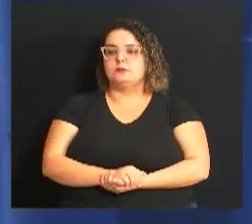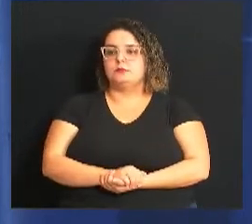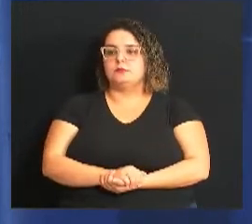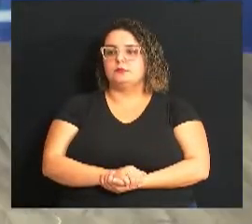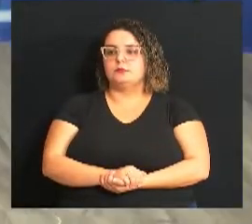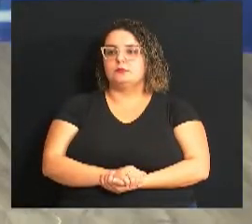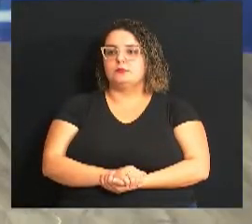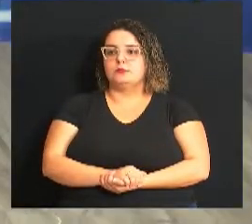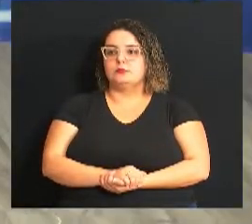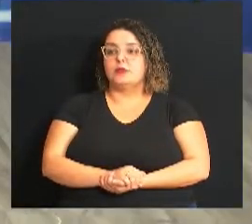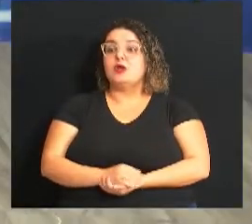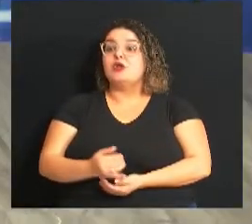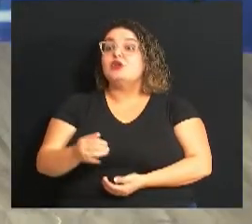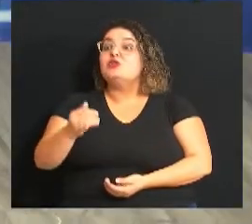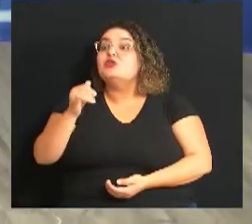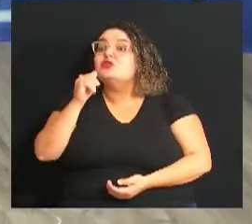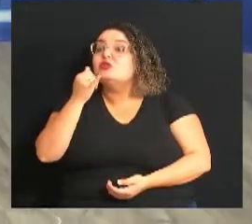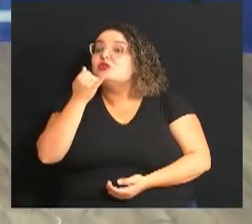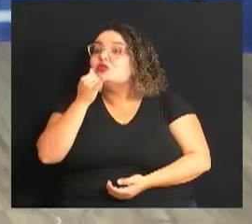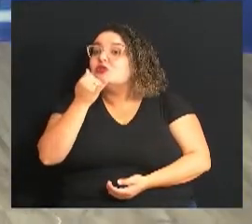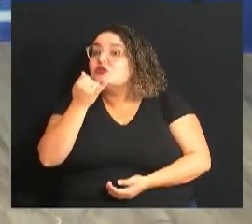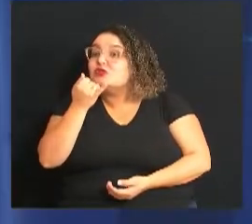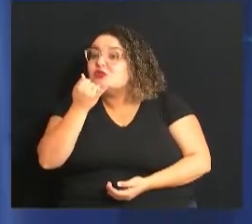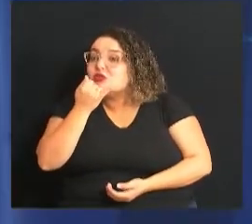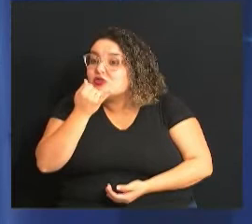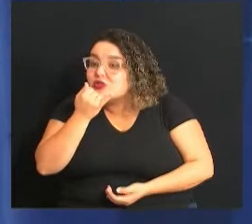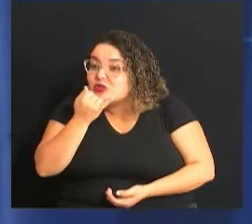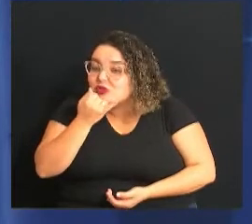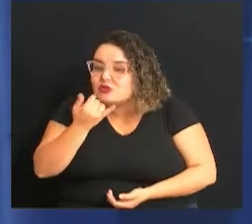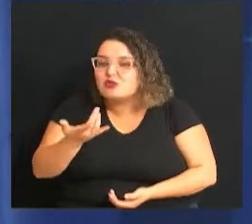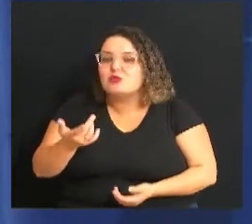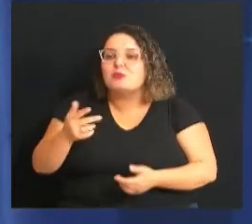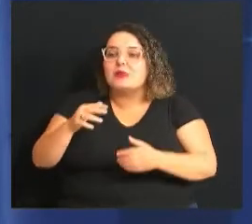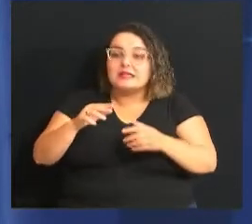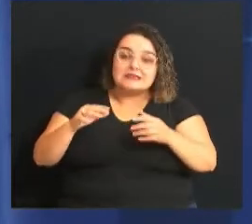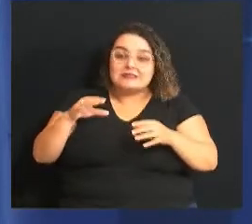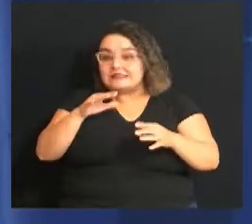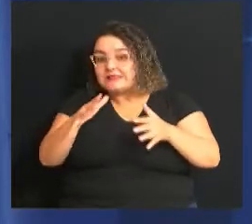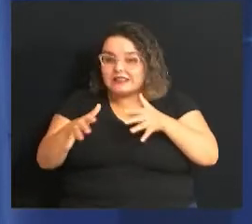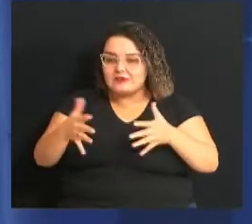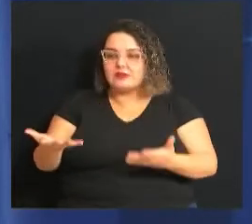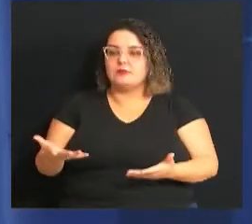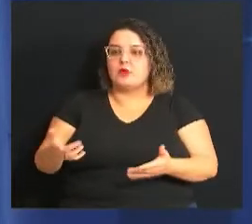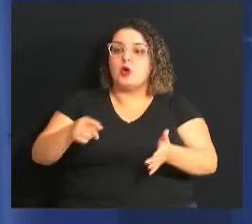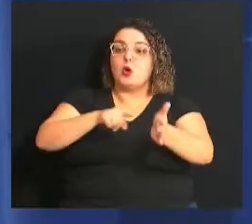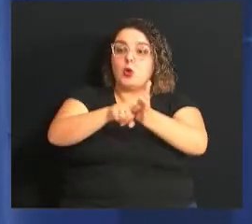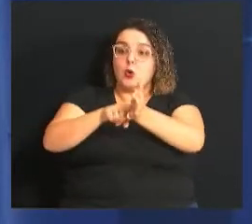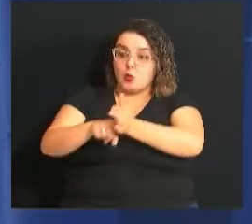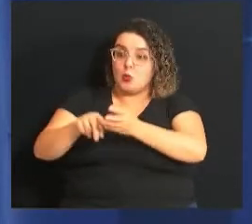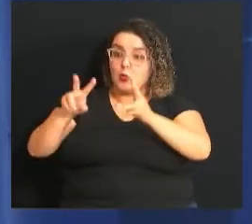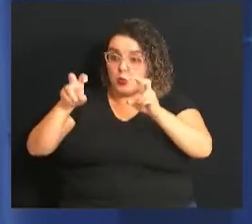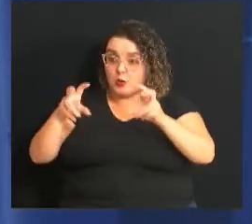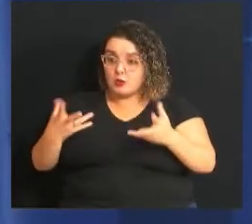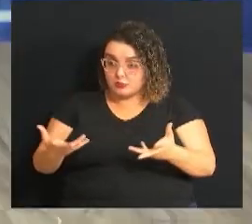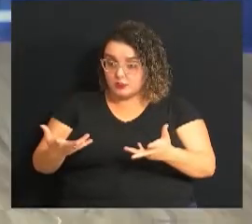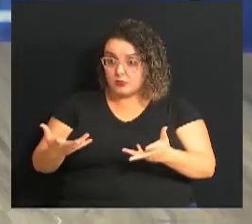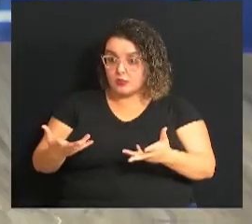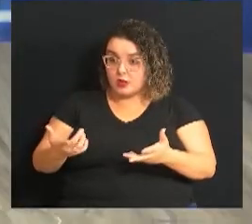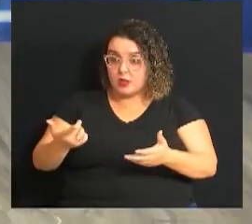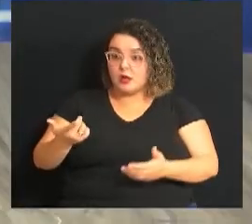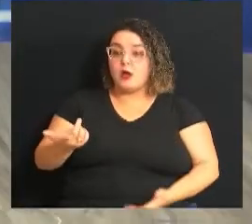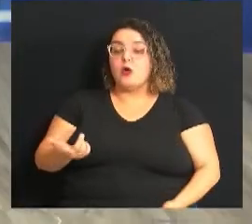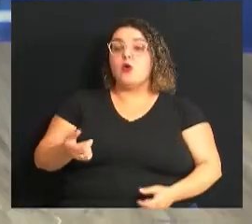Desculpa, deu uma falhada para mim, você pode repetir? Problema, repito sim. Dei uma pesquisada sobre o assunto e alguns